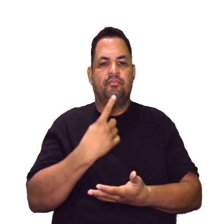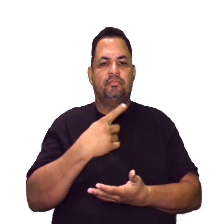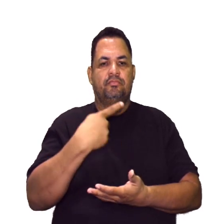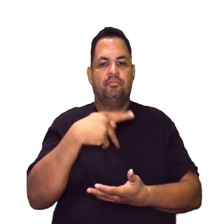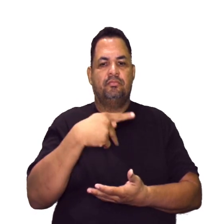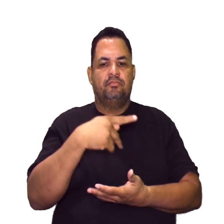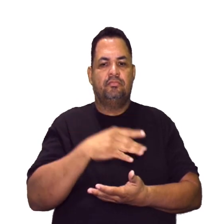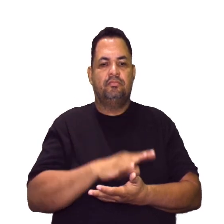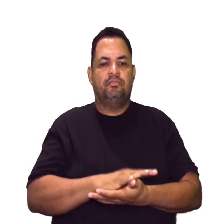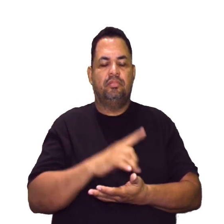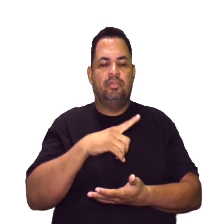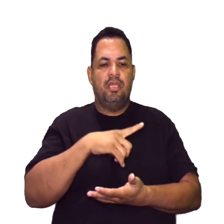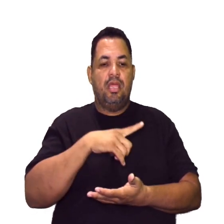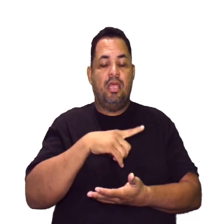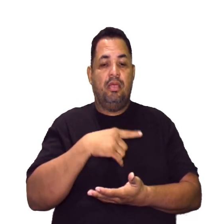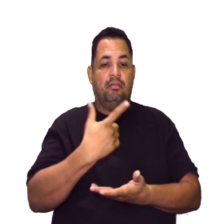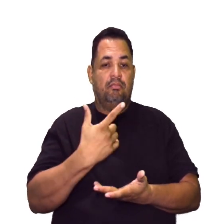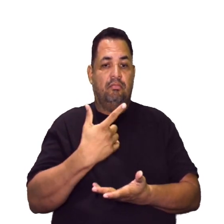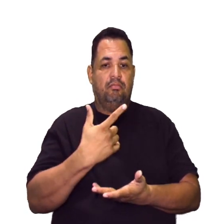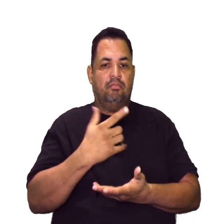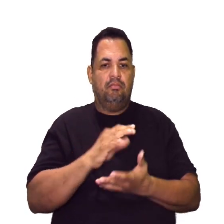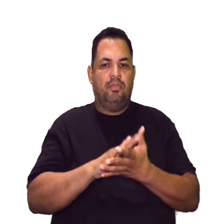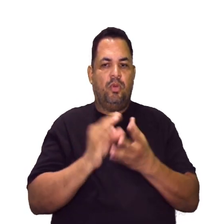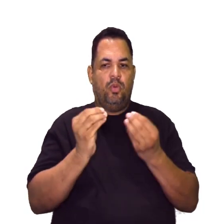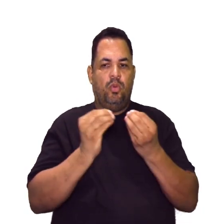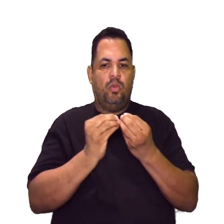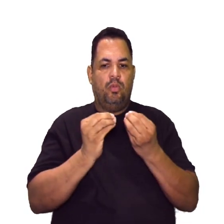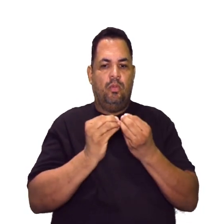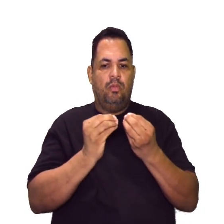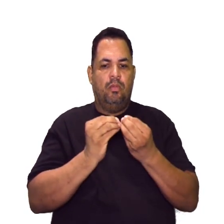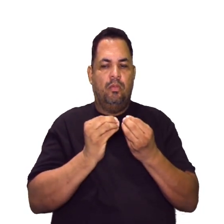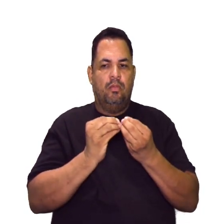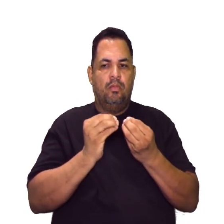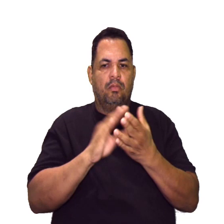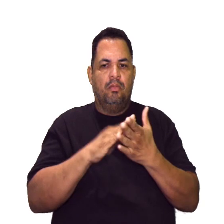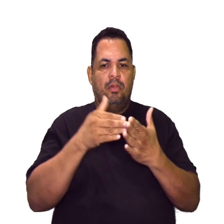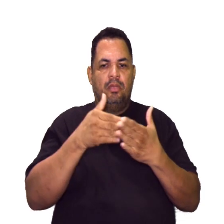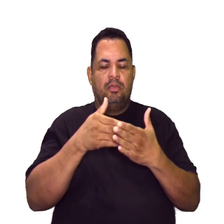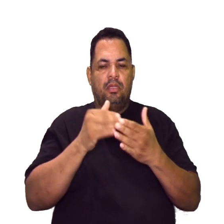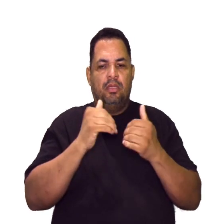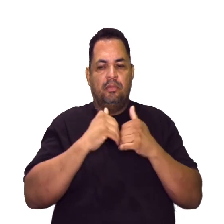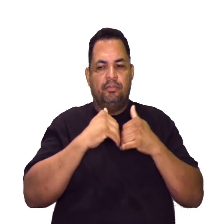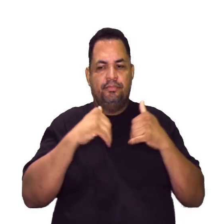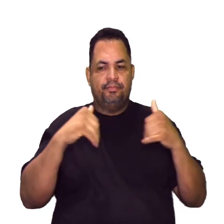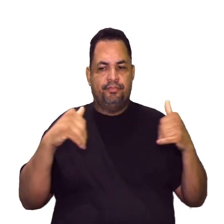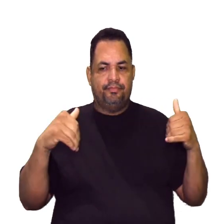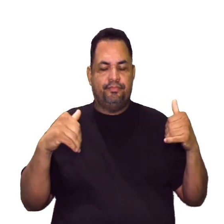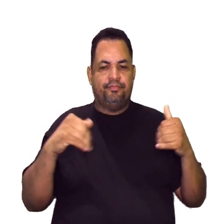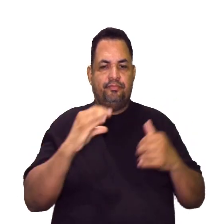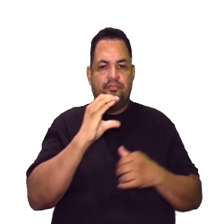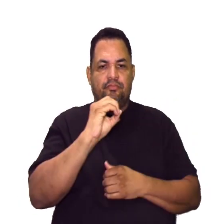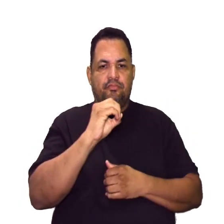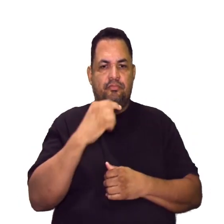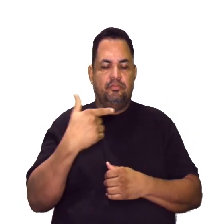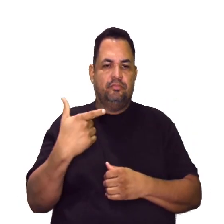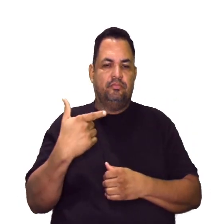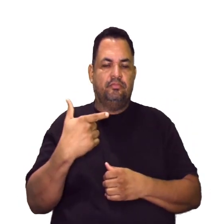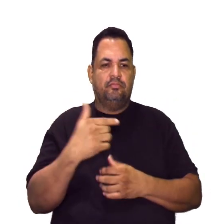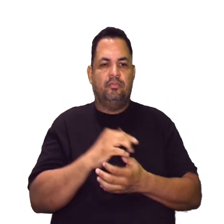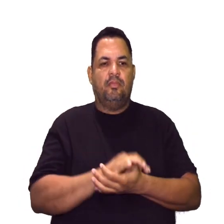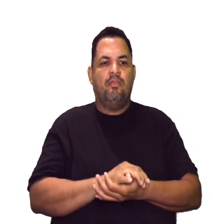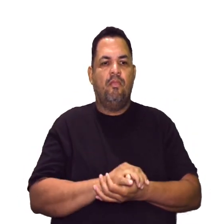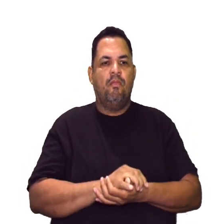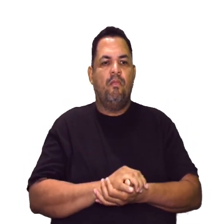elétrons sobrando, a molécula está fazendo, ele está expulsando, repulsando os dois oxigênios,